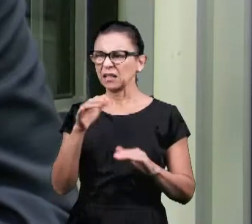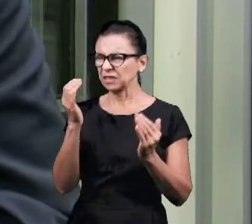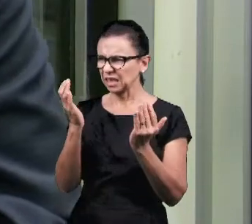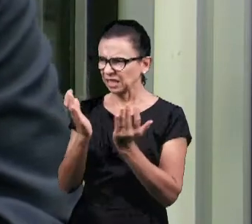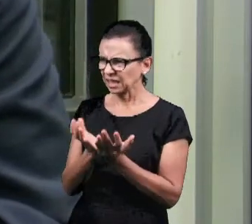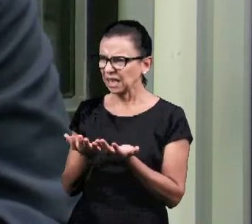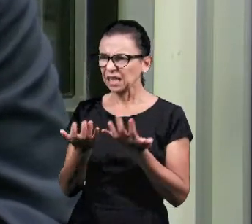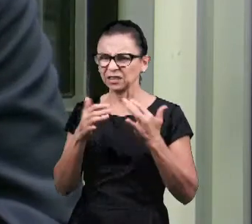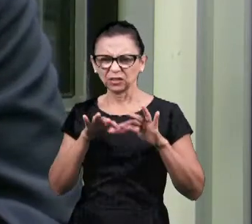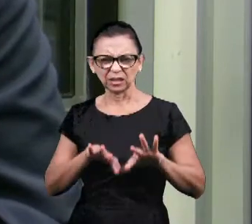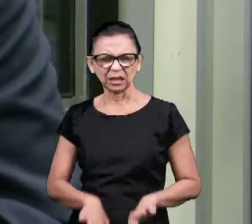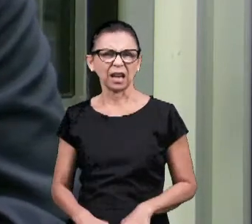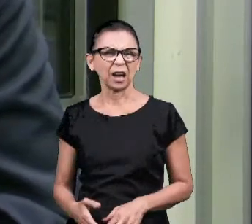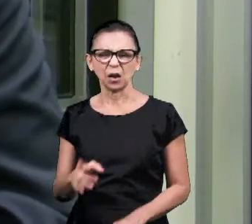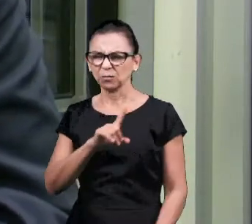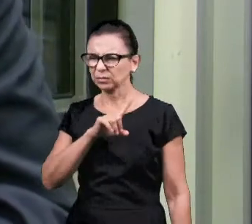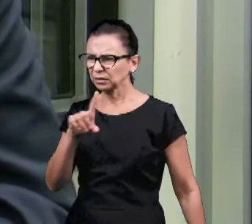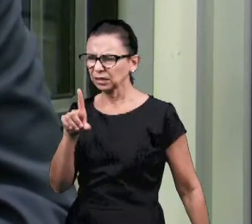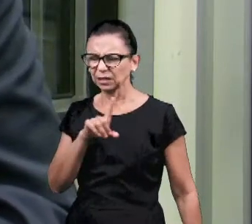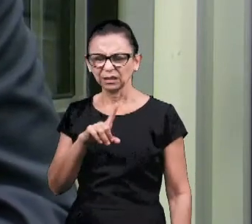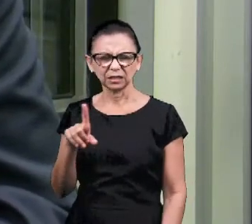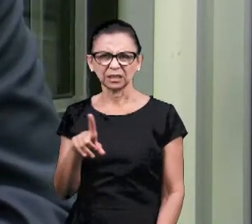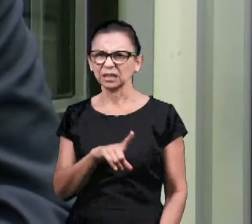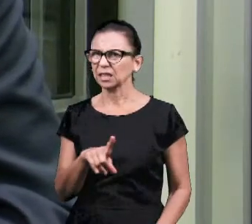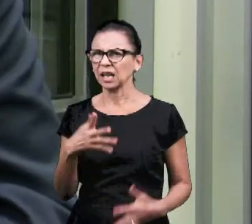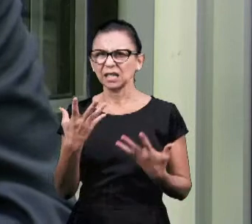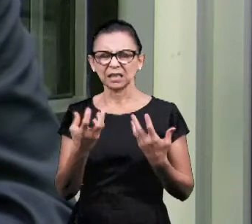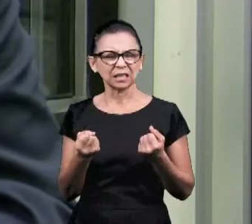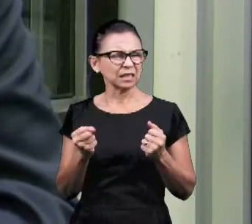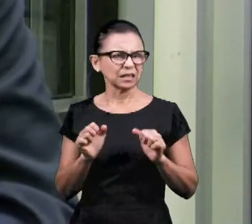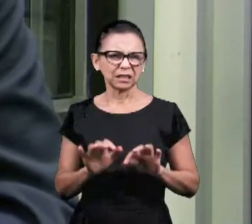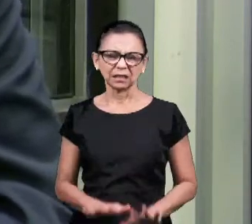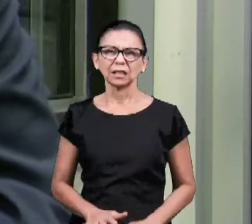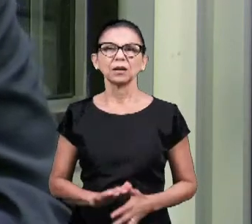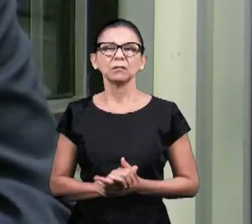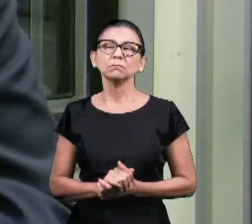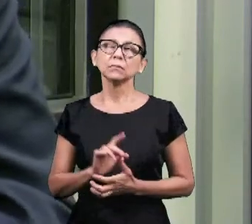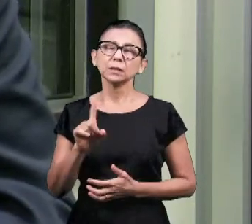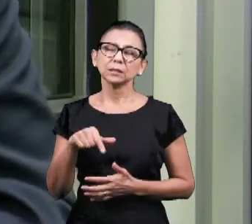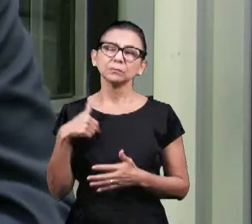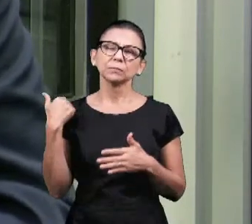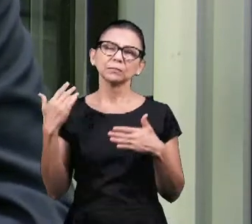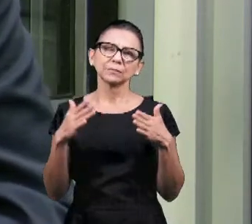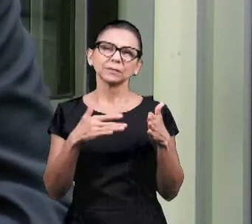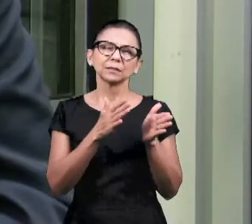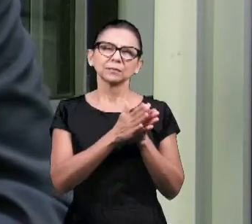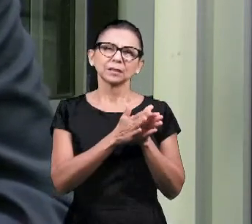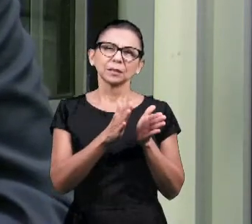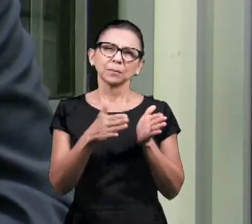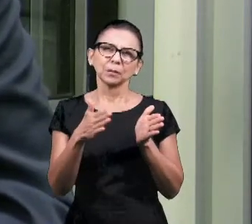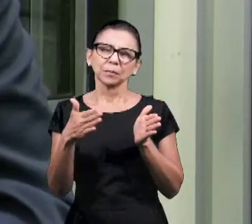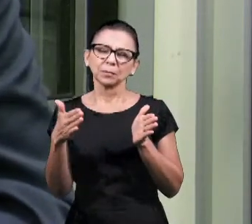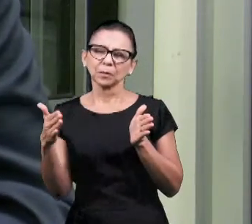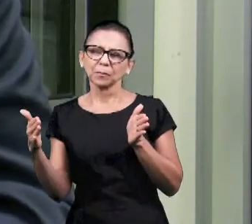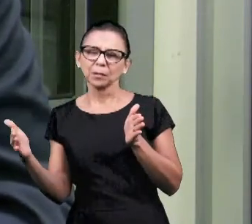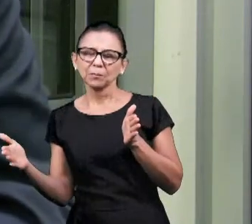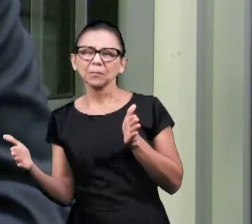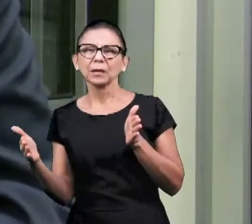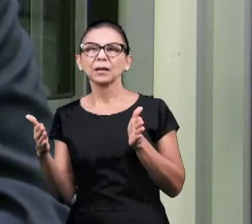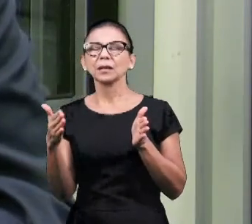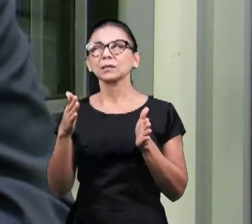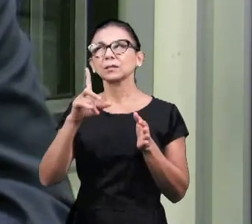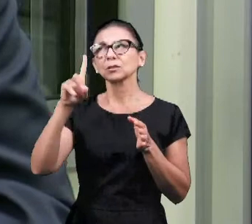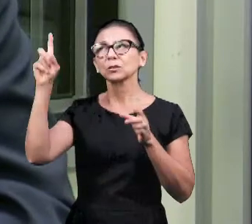com a minha ida para a igreja, não concordava, não aceitava, até que o tempo foi passando, Deus foi dando uma bênção, a gente começou a ir com